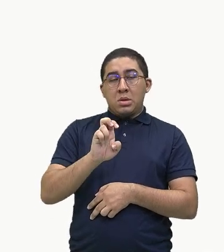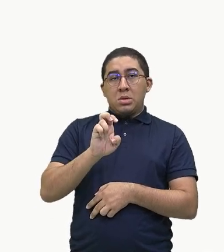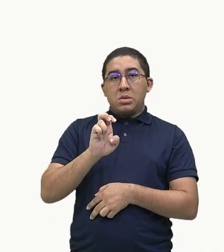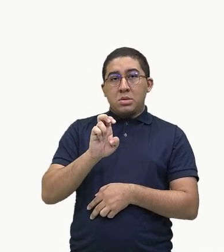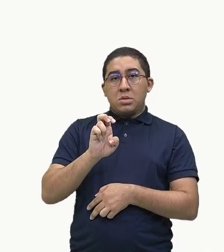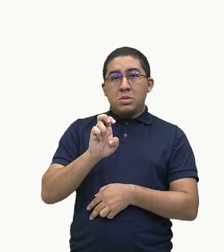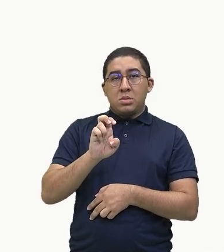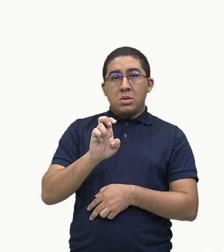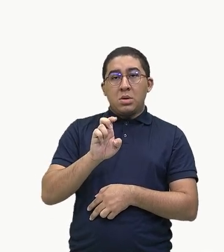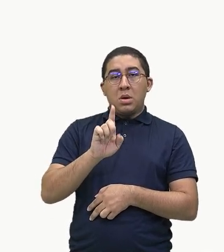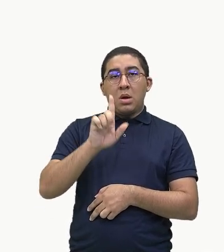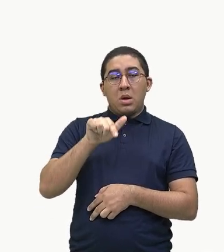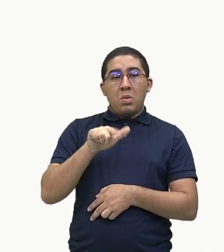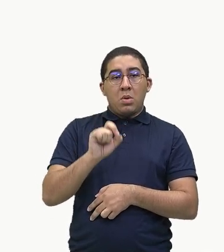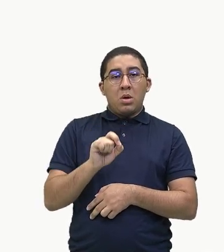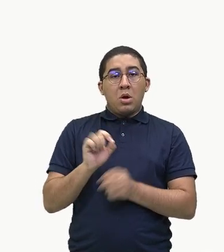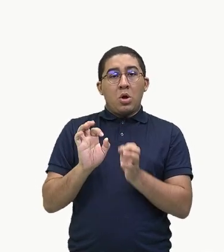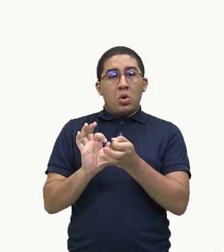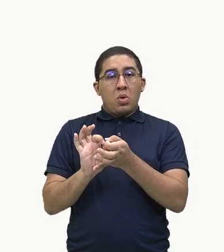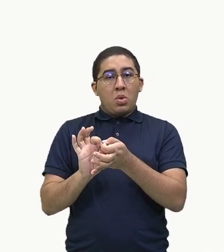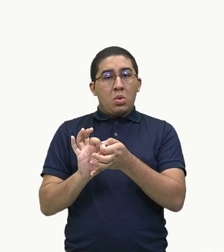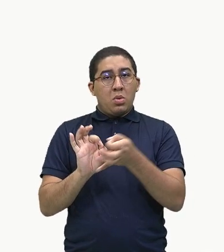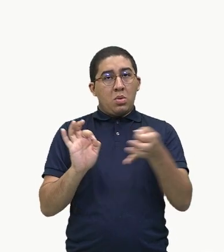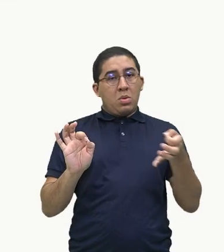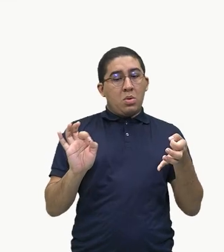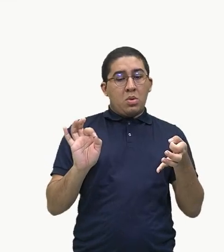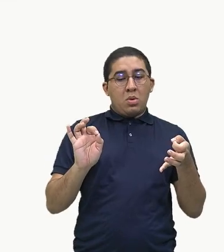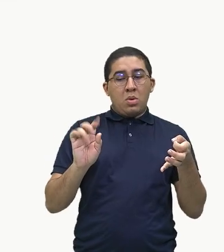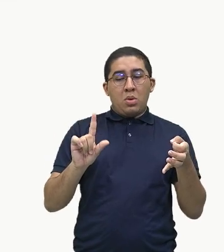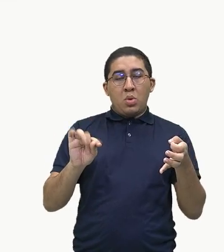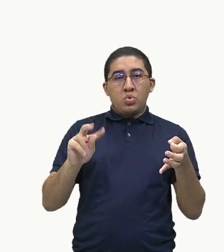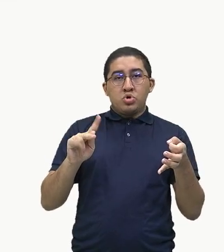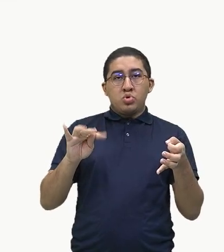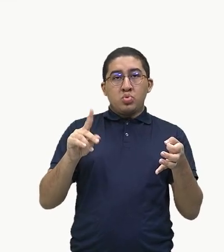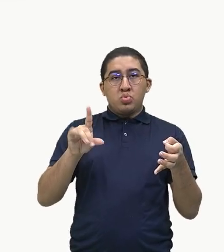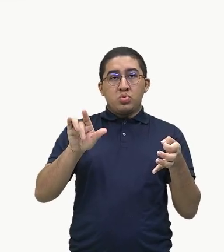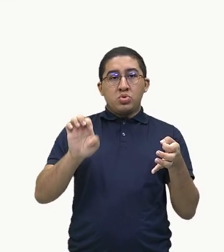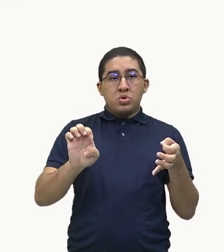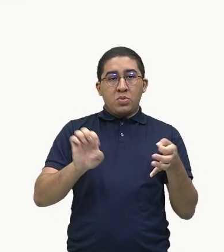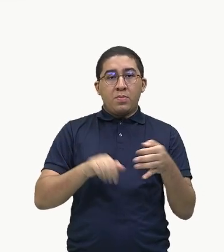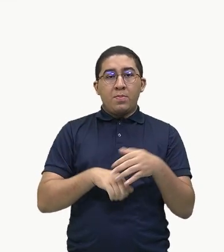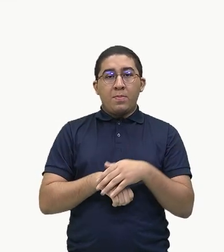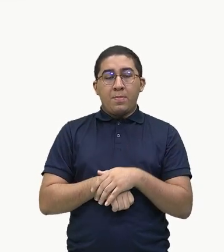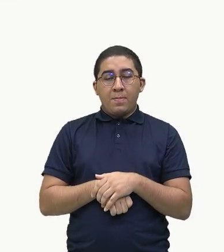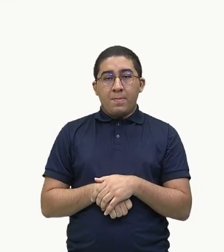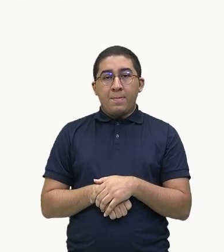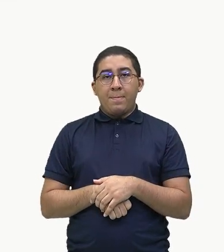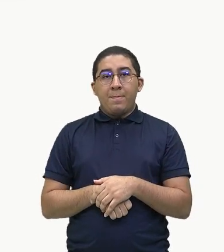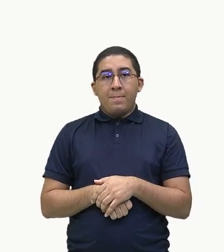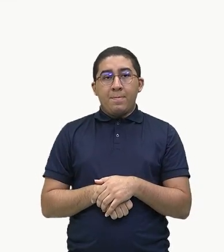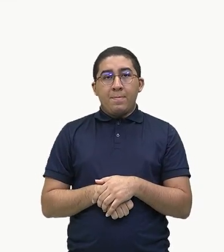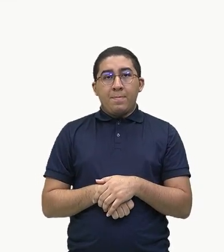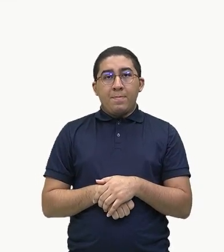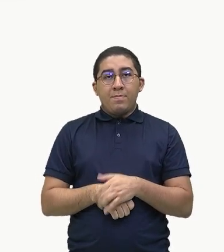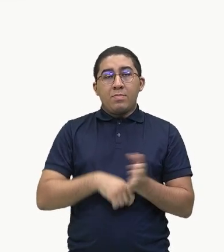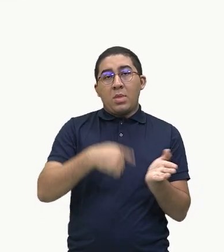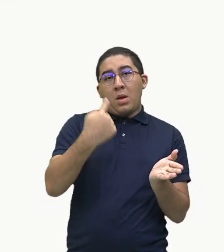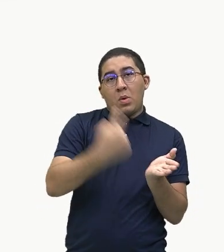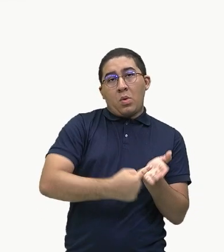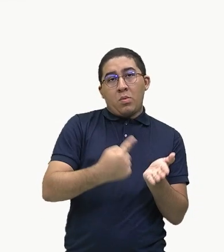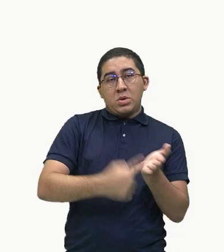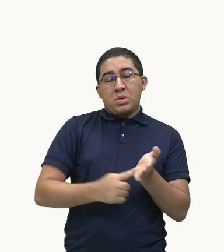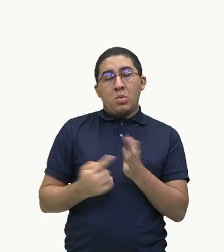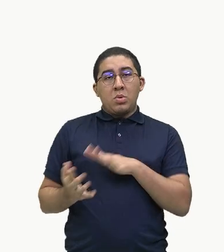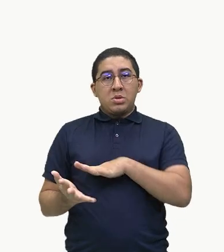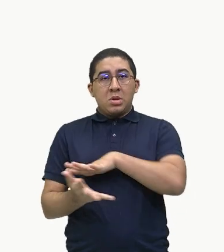de longitude da circunferência terrestre. Então, na Convenção Internacional do